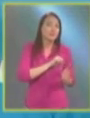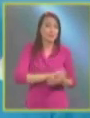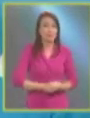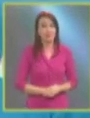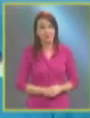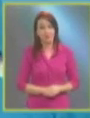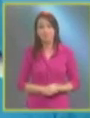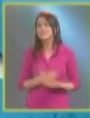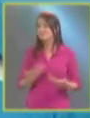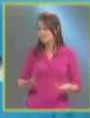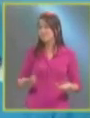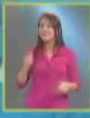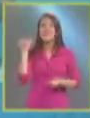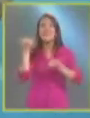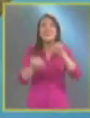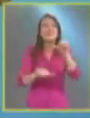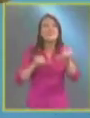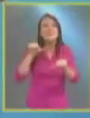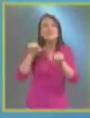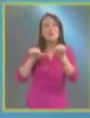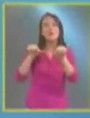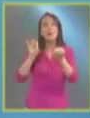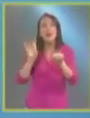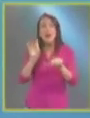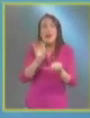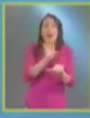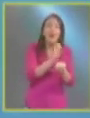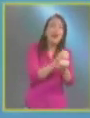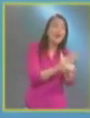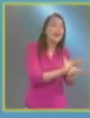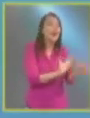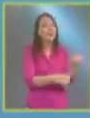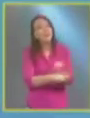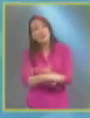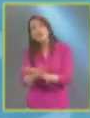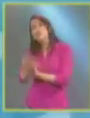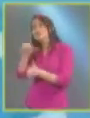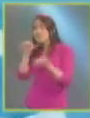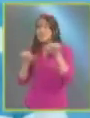transformar cada emoção.